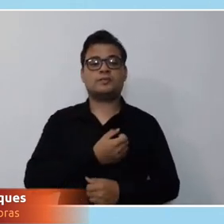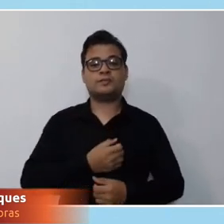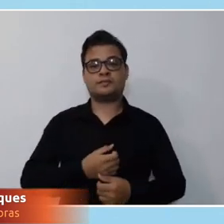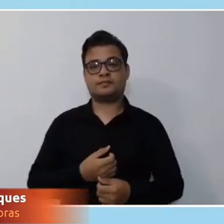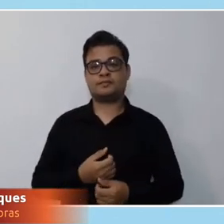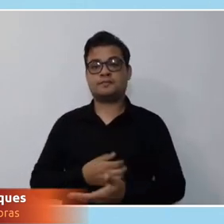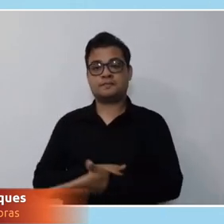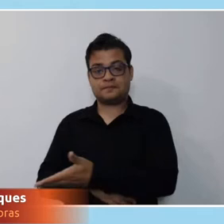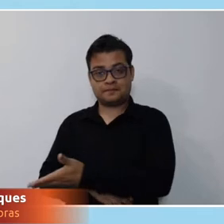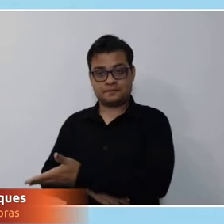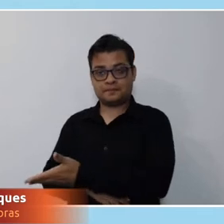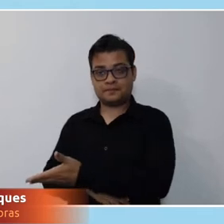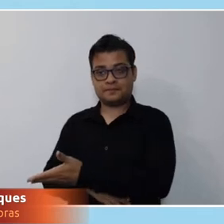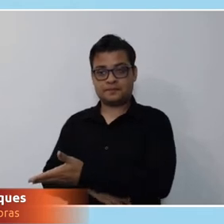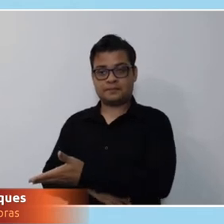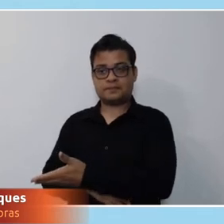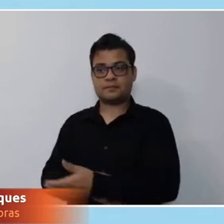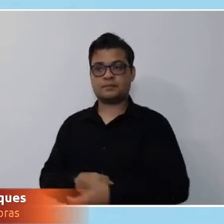62991811406.